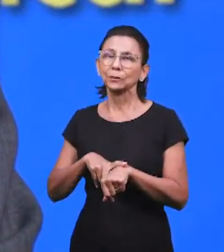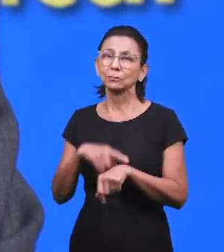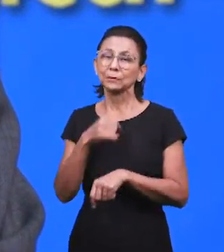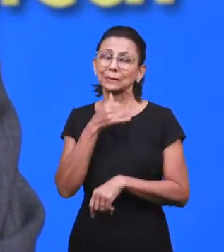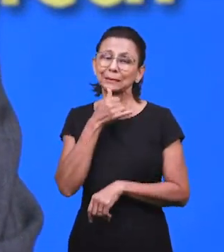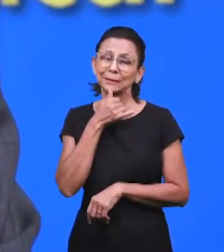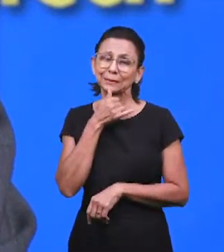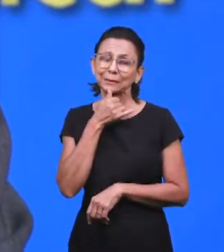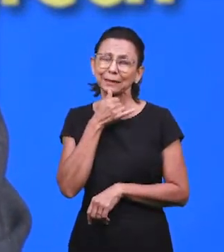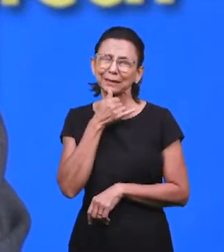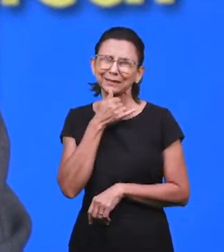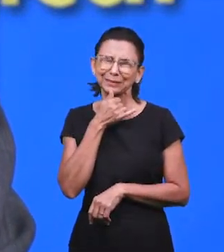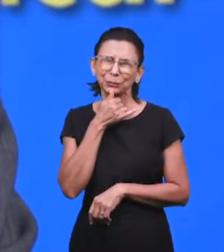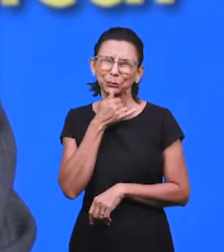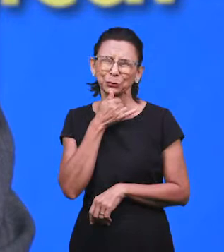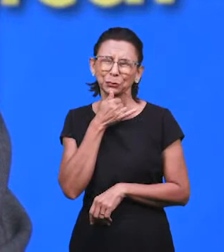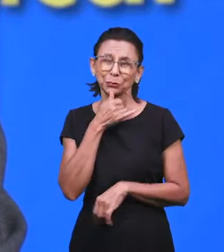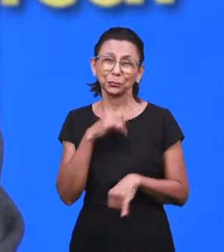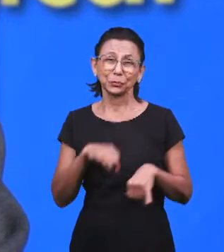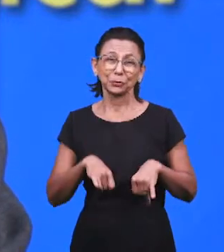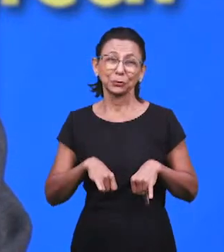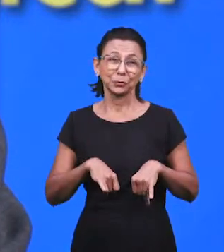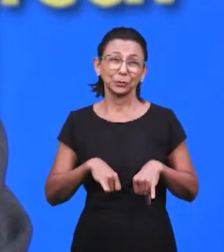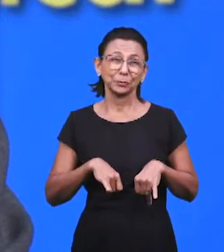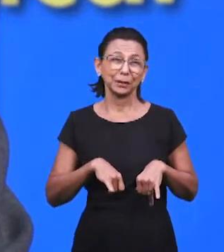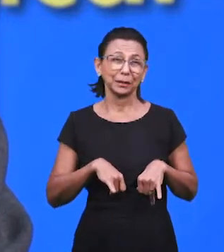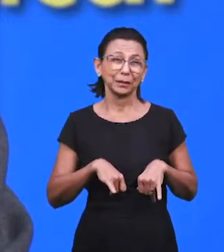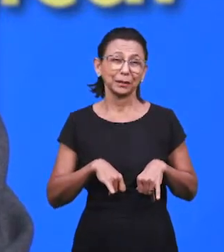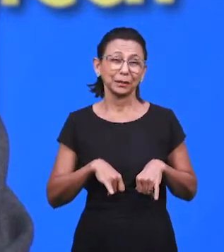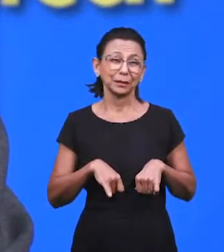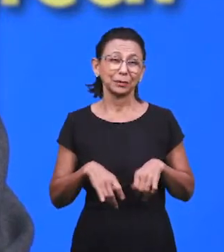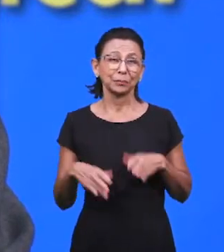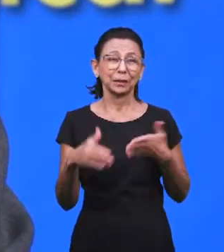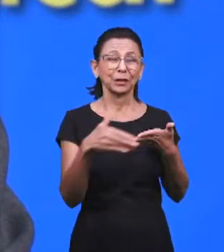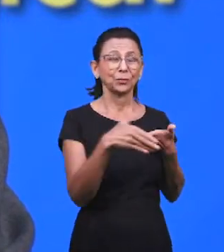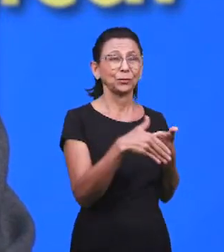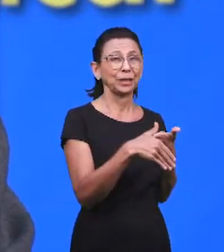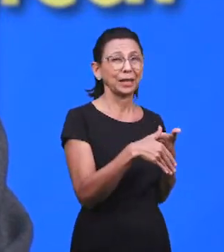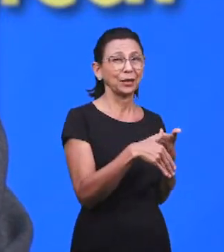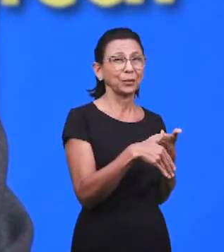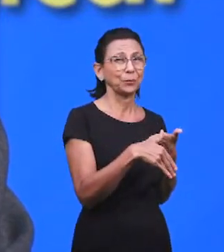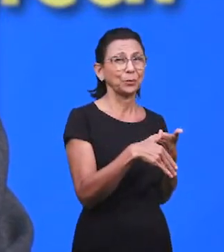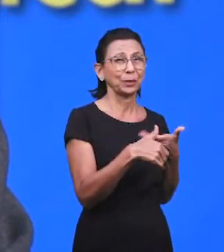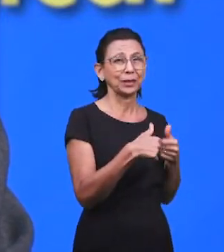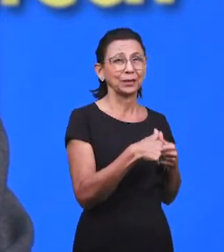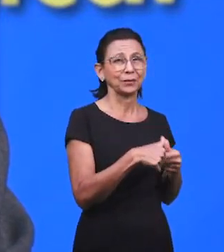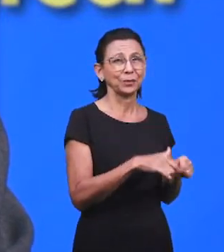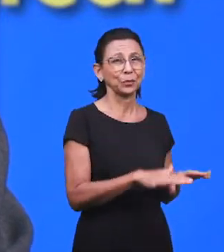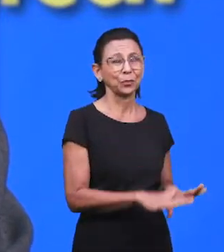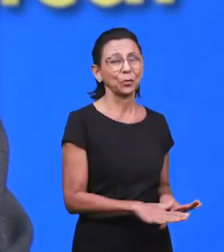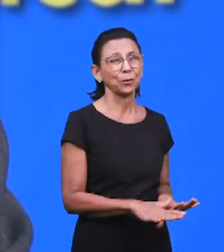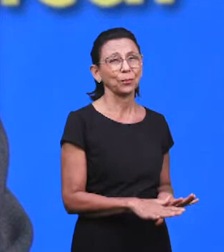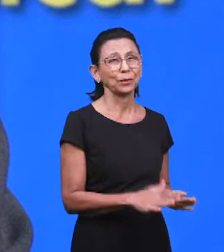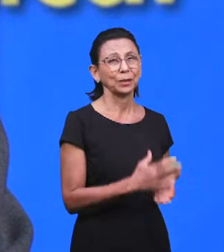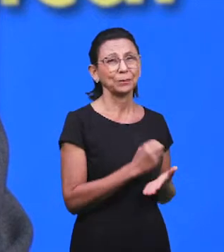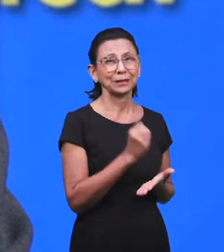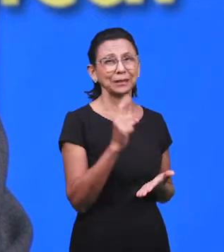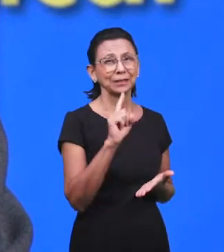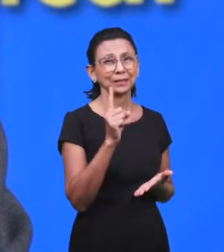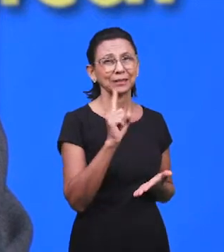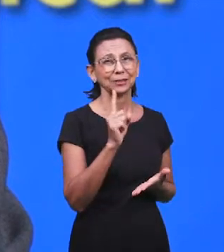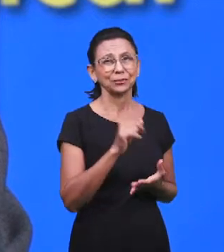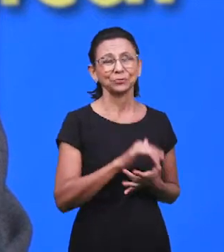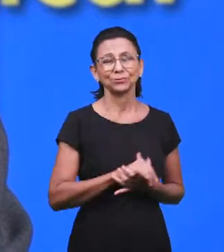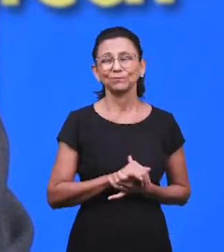tristeza e de grande amargura, né, para a igreja infiel, porque ela não foi arrebatada. Então é um momento de